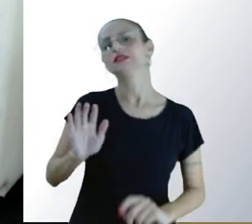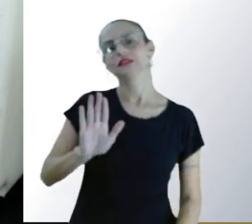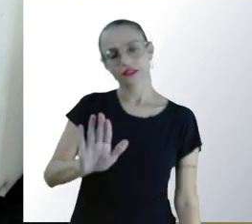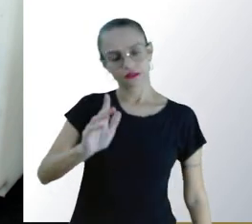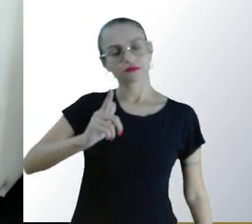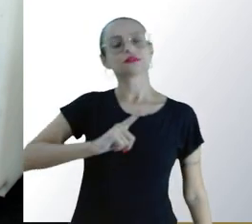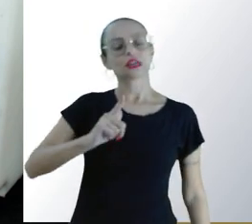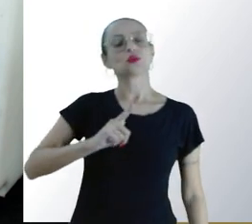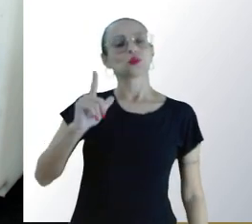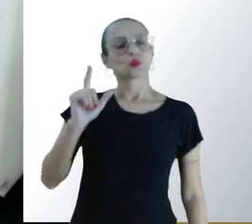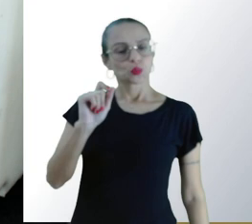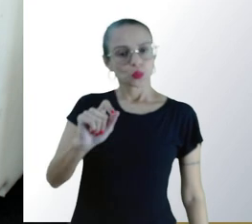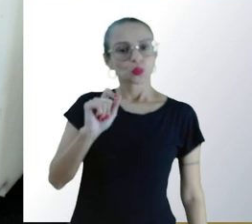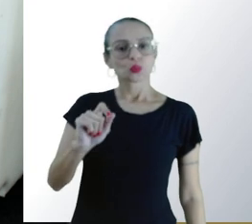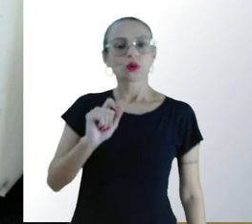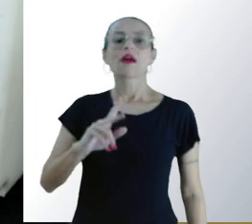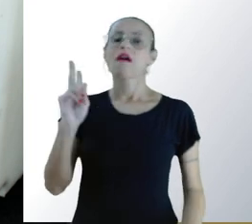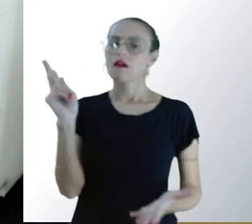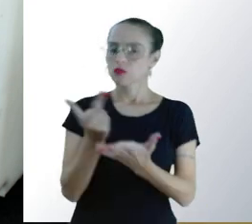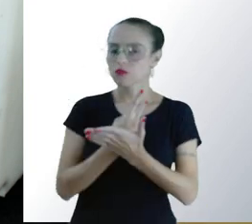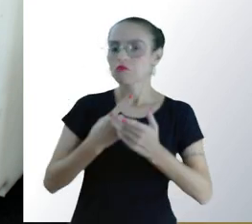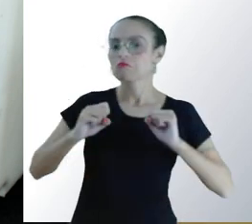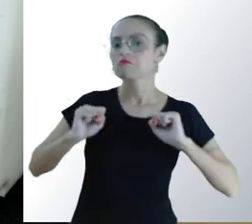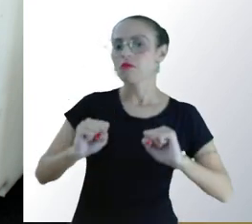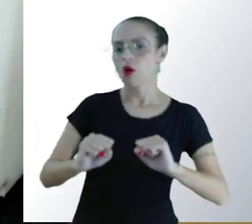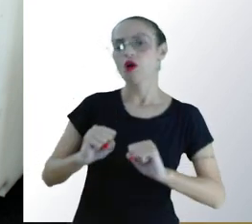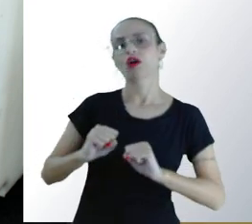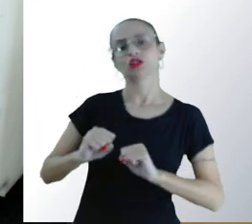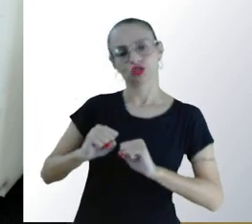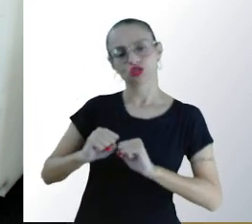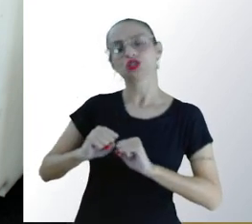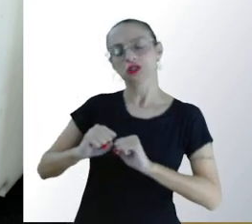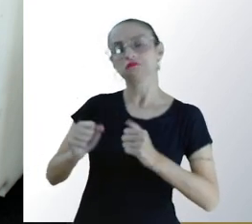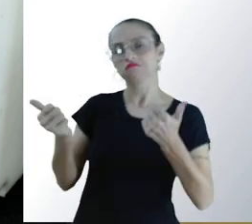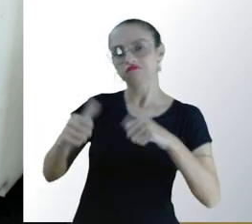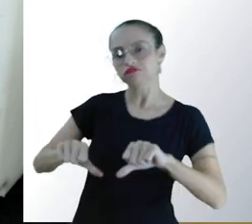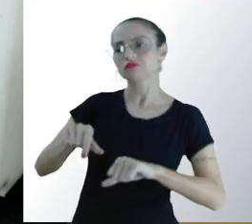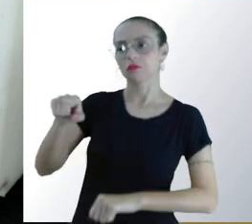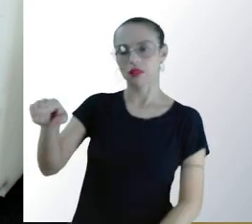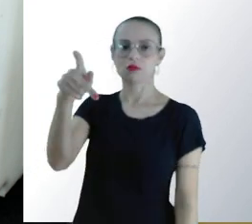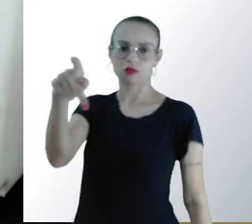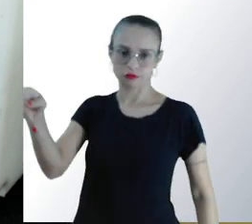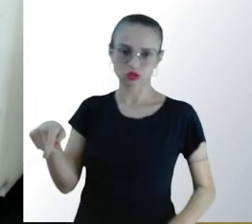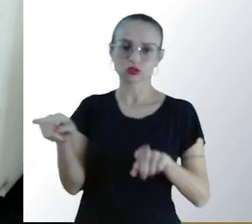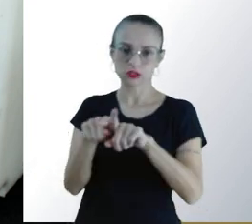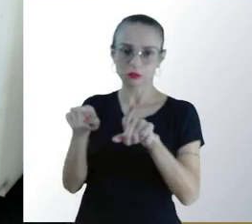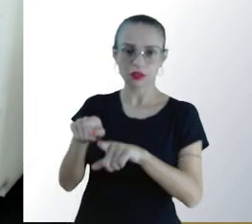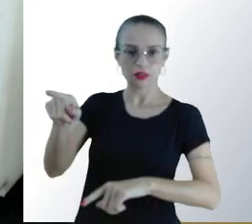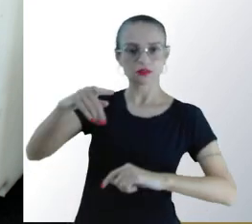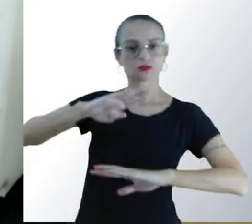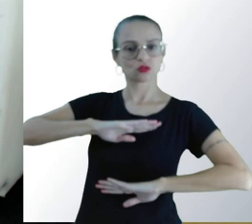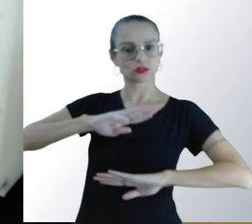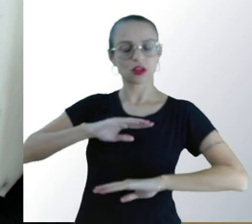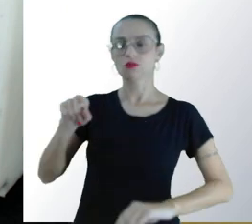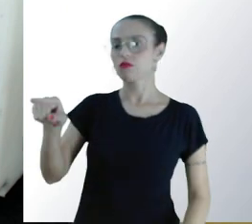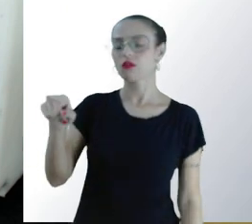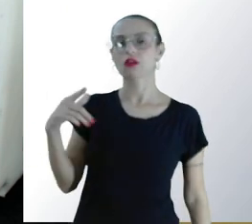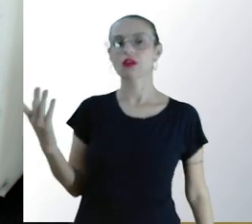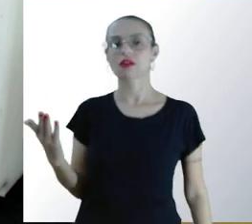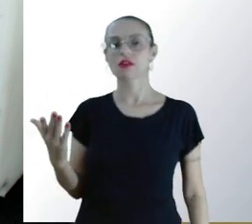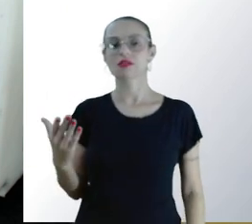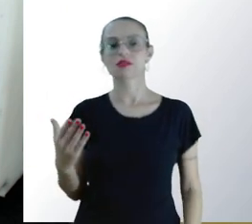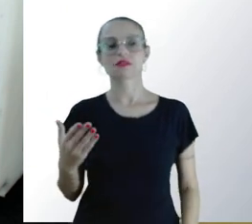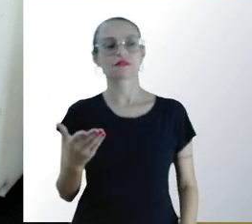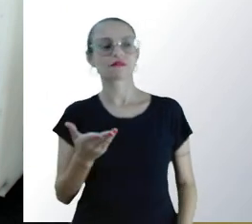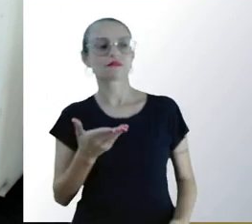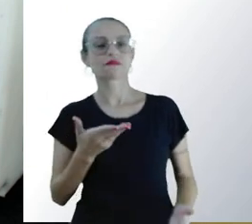um entendimento que pune, que pode também punir o professor naquela situação, né? Eventualmente ele faça uma chantagem em